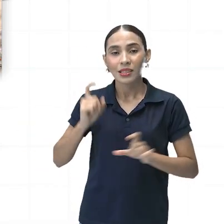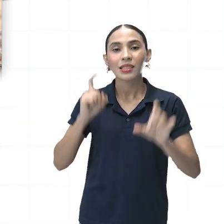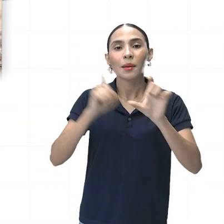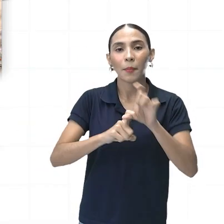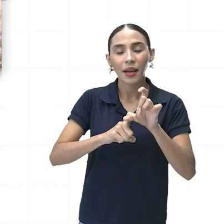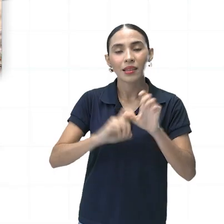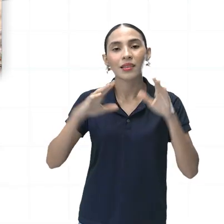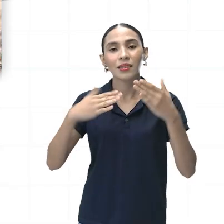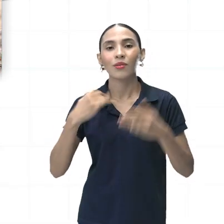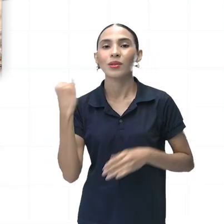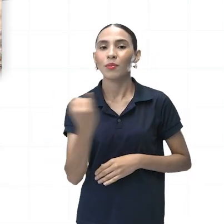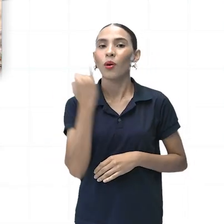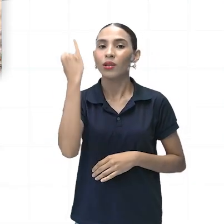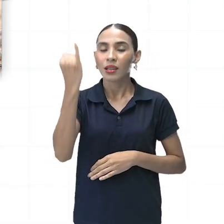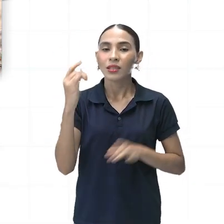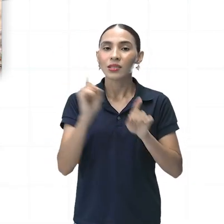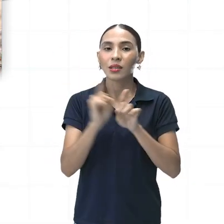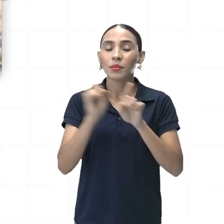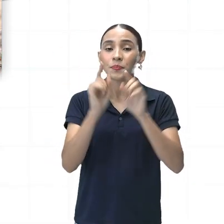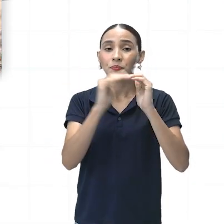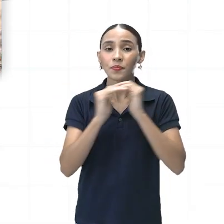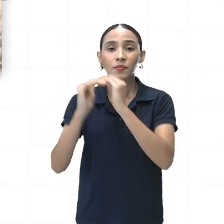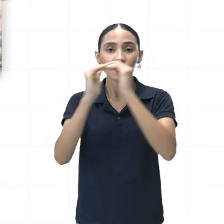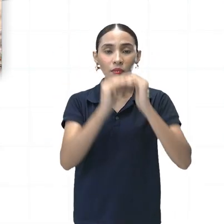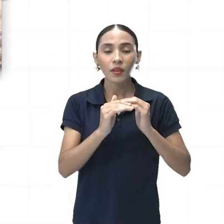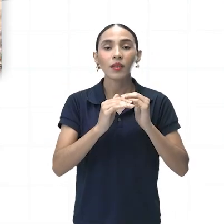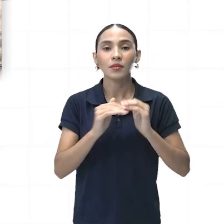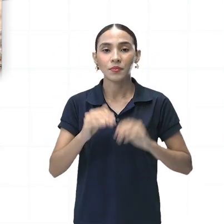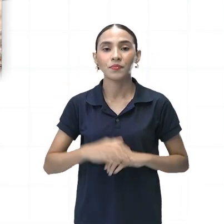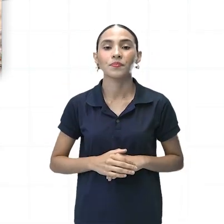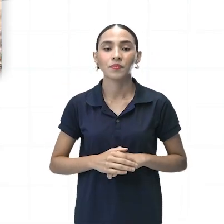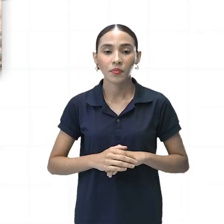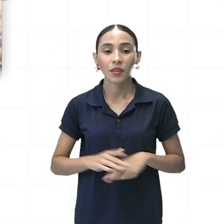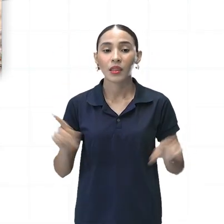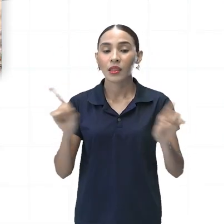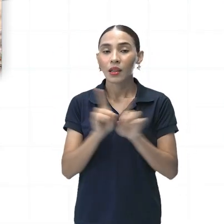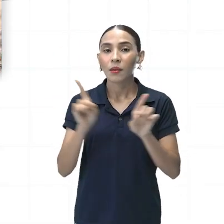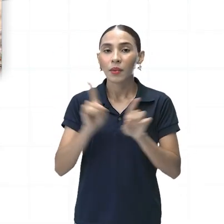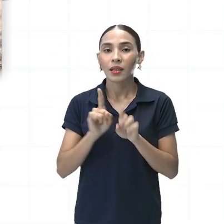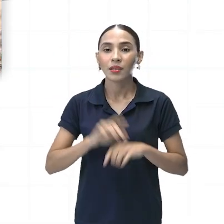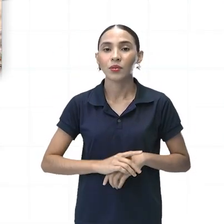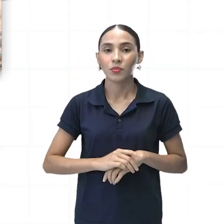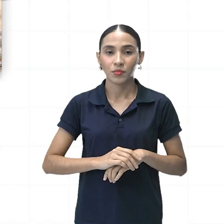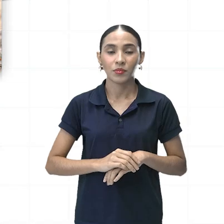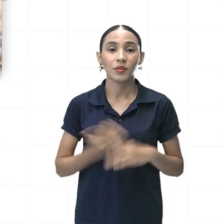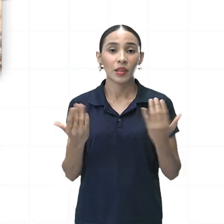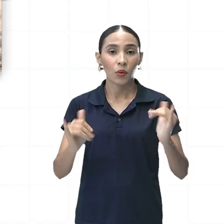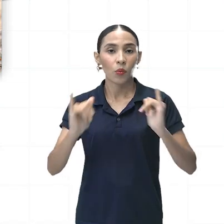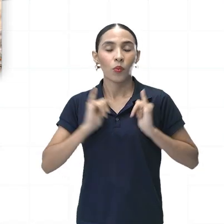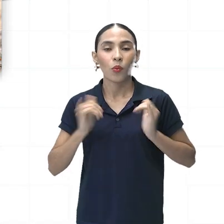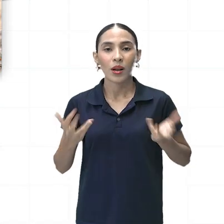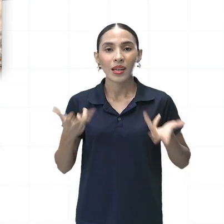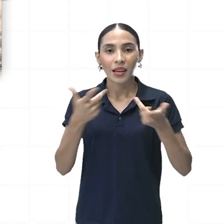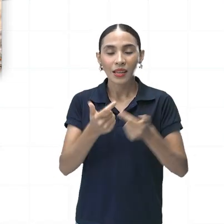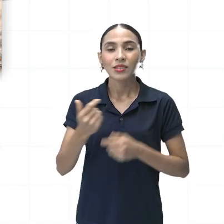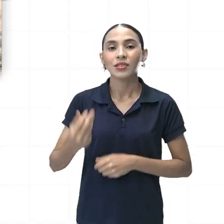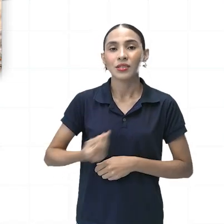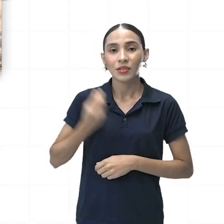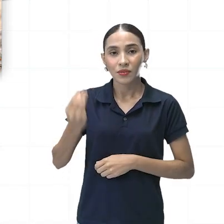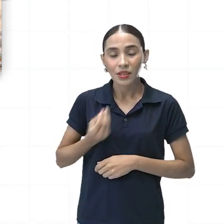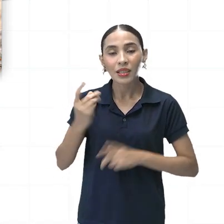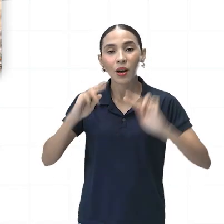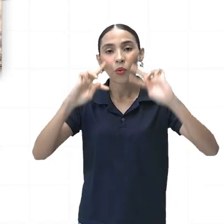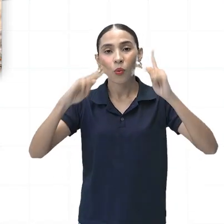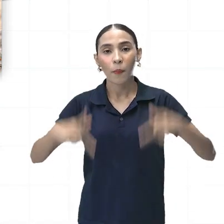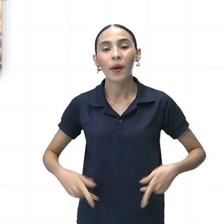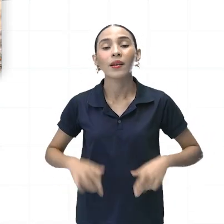é crucial para a estabilidade dos ecossistemas, bem como do nosso bem-estar, o bem-estar humano.